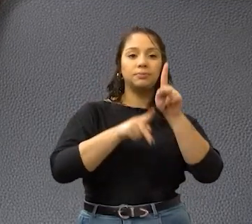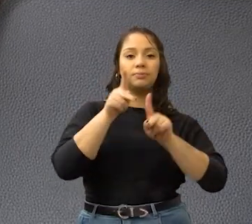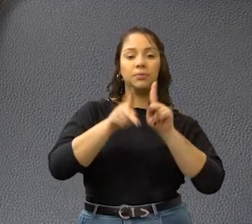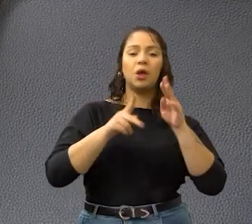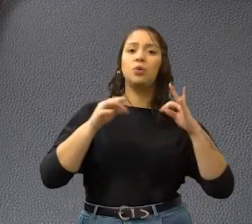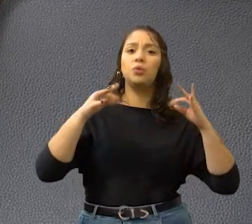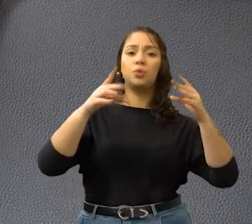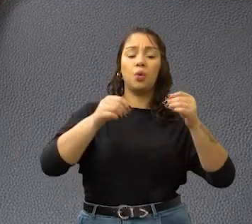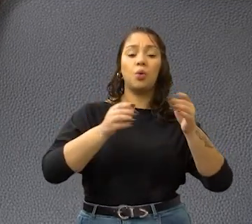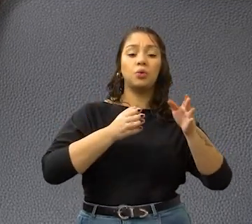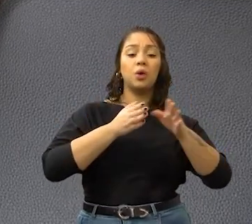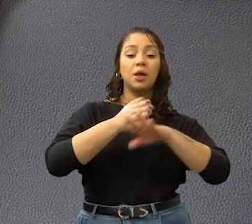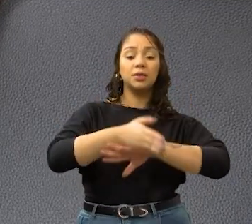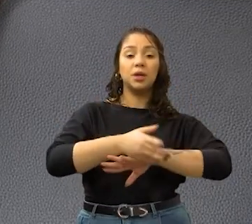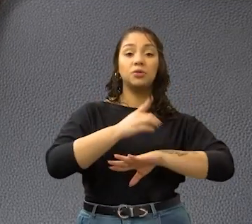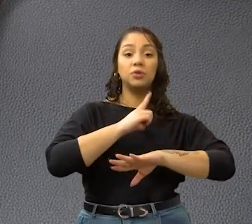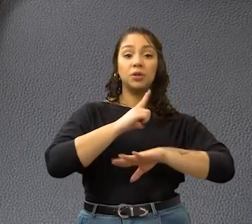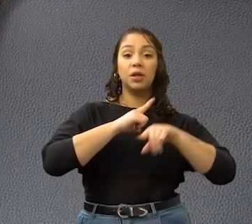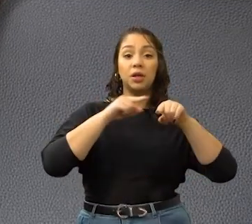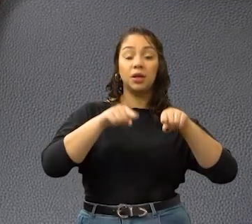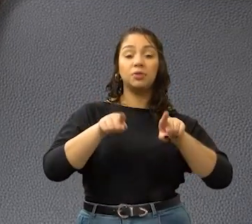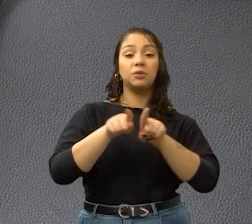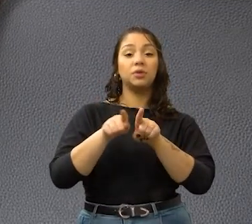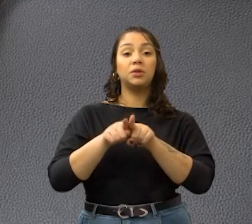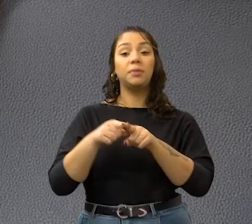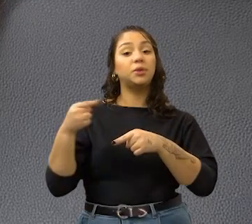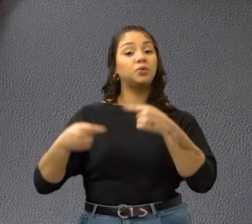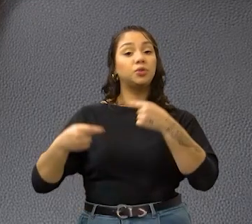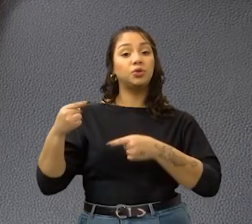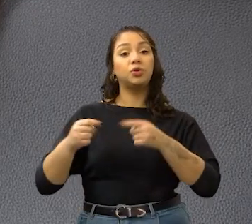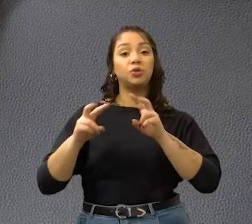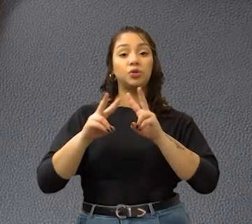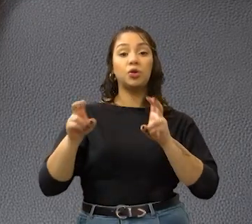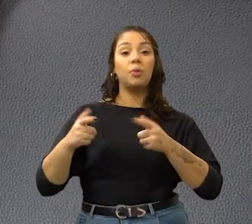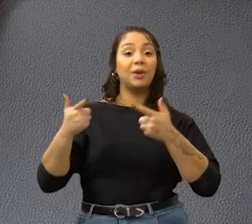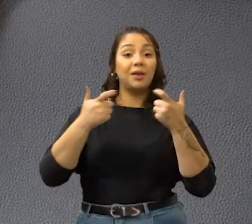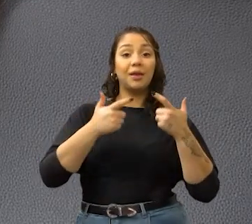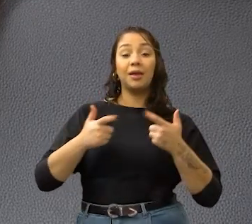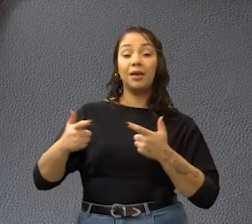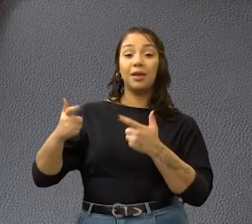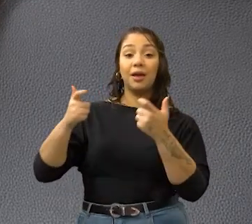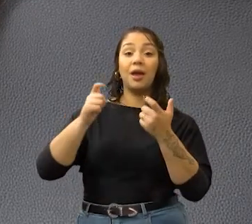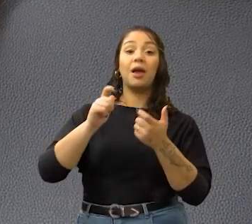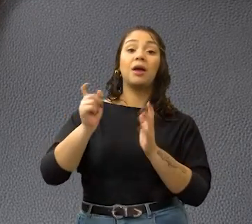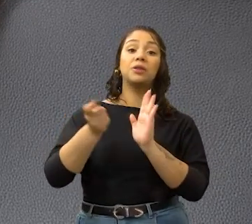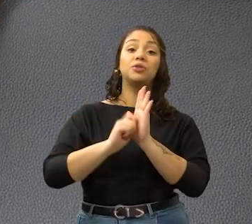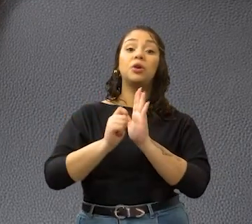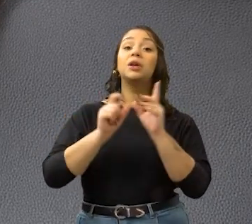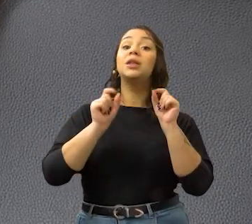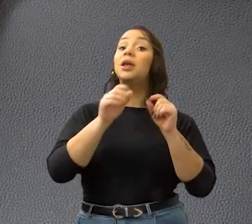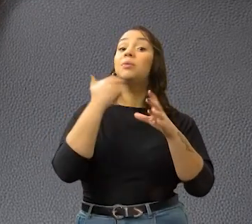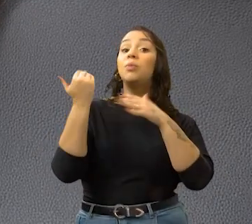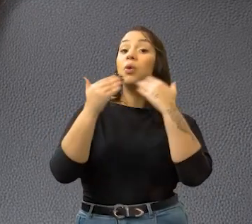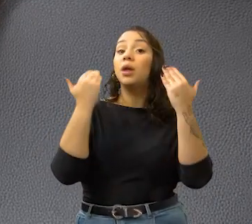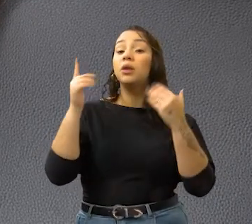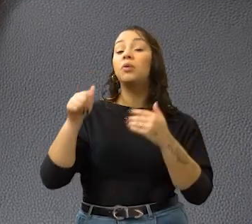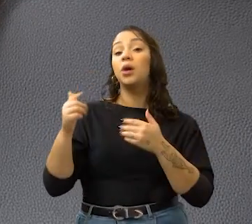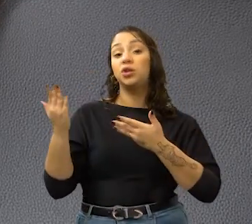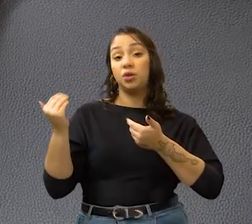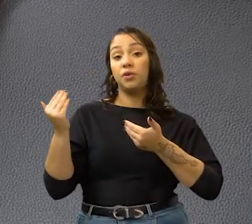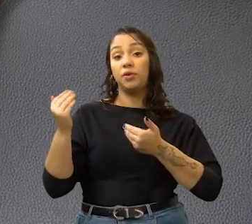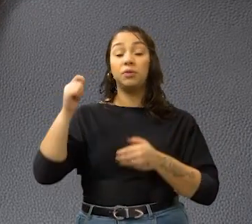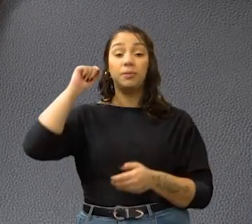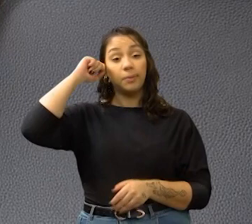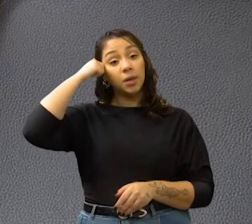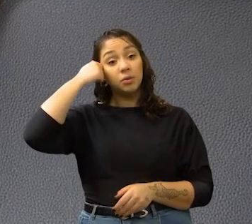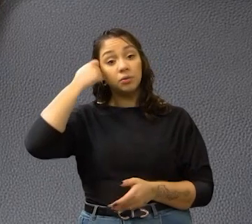acesso a isso e também fazer o debate da guerra às drogas, porque quem está morrendo na periferia é jovem e